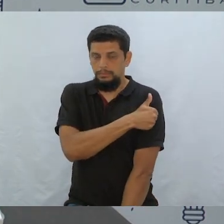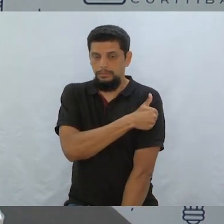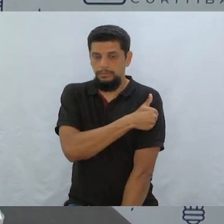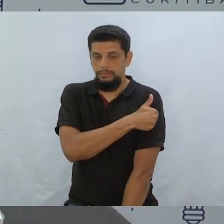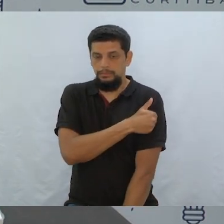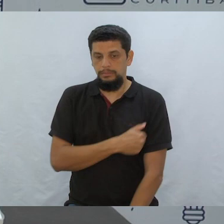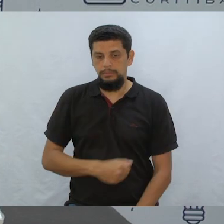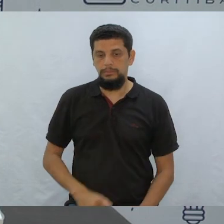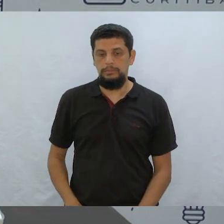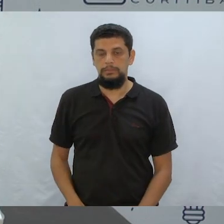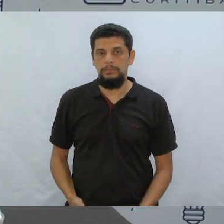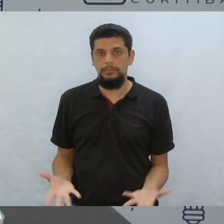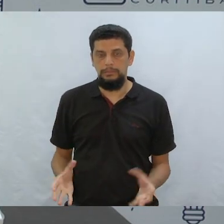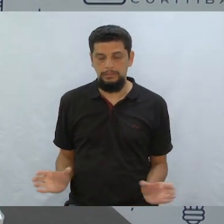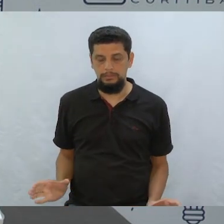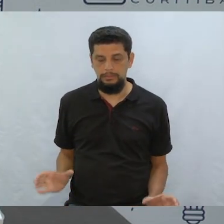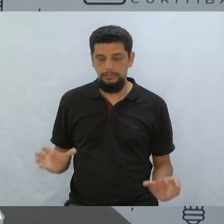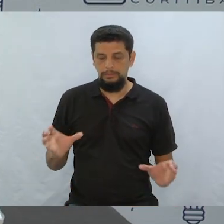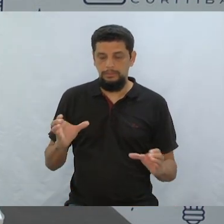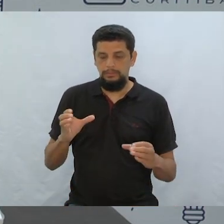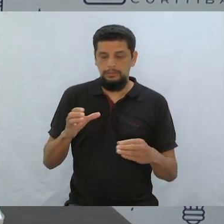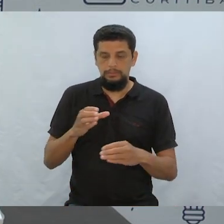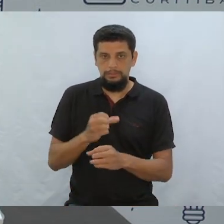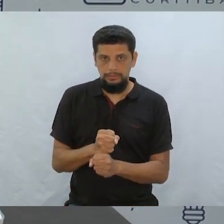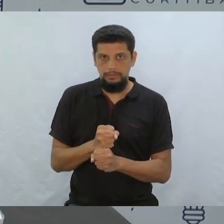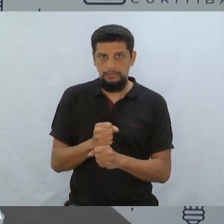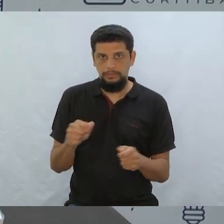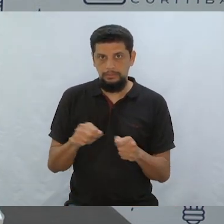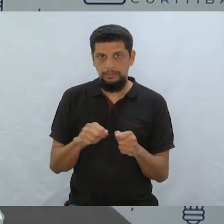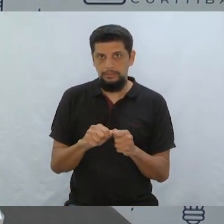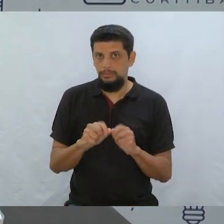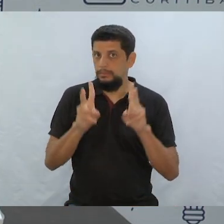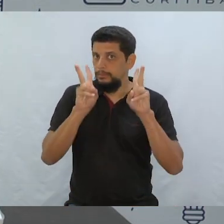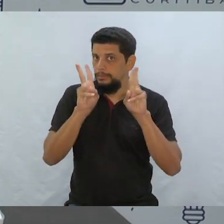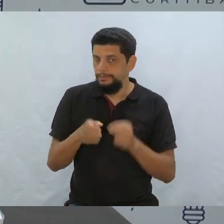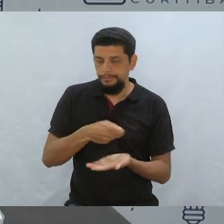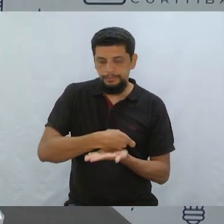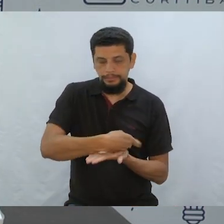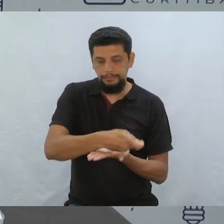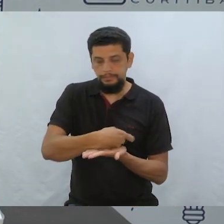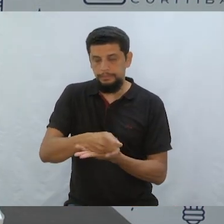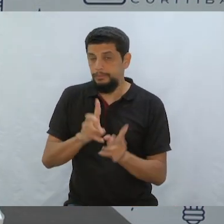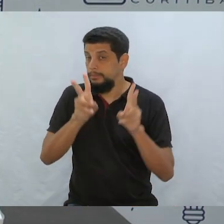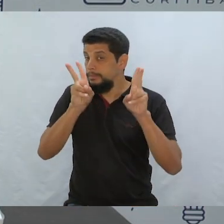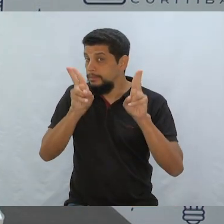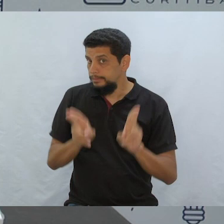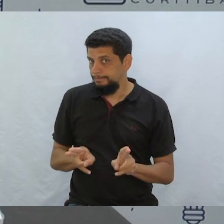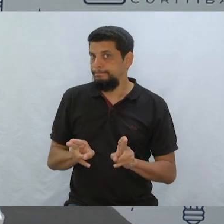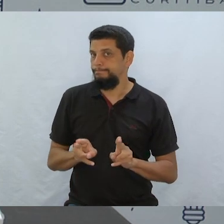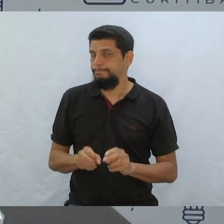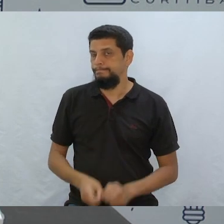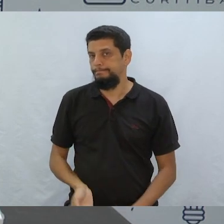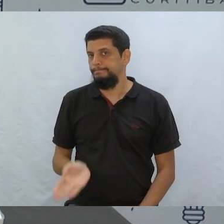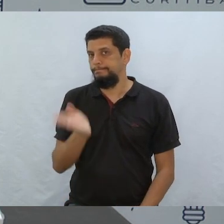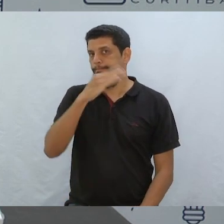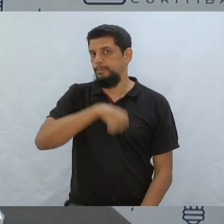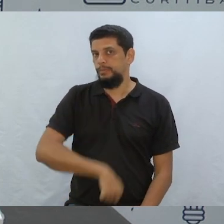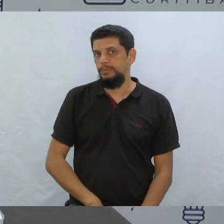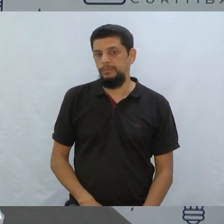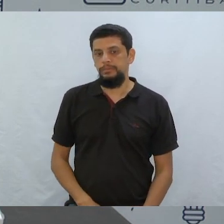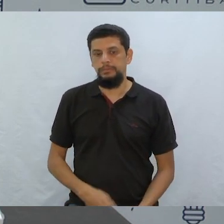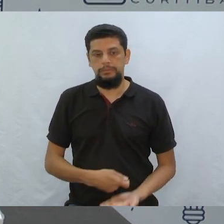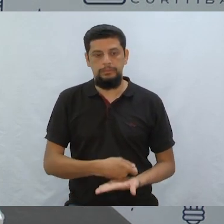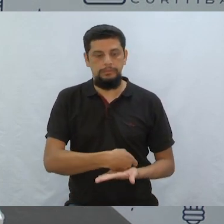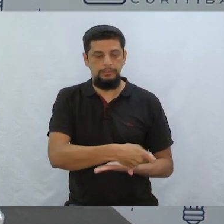juntar os 6 pedaços e nós vamos fazer a mesma distribuição, né? Então, vamos lá,